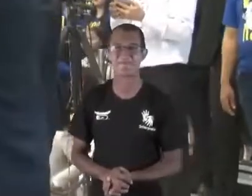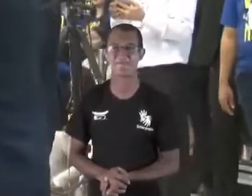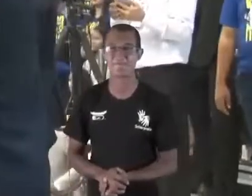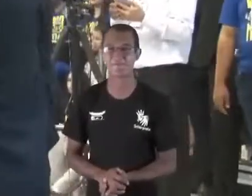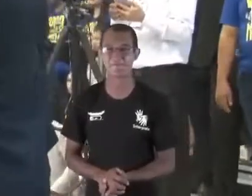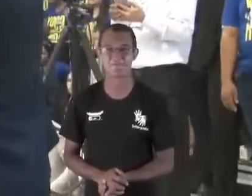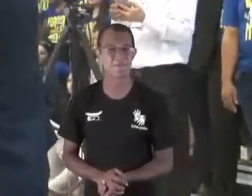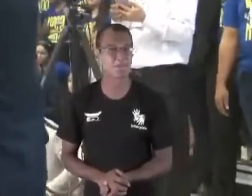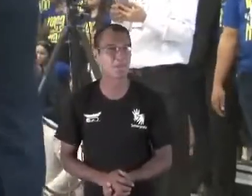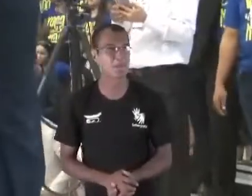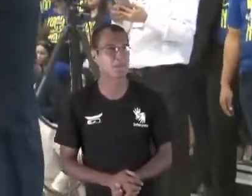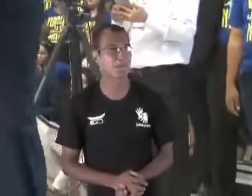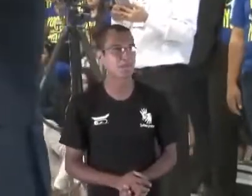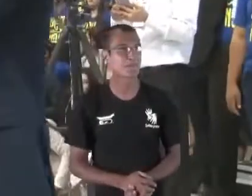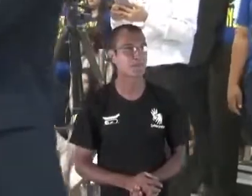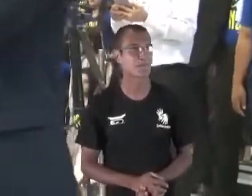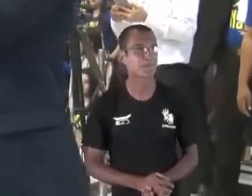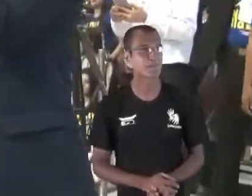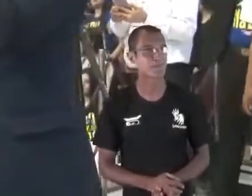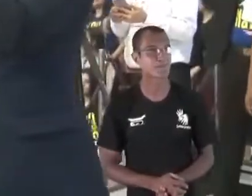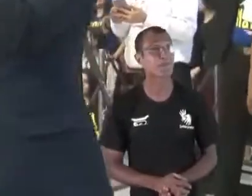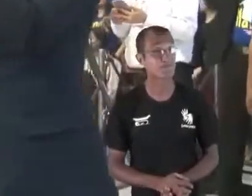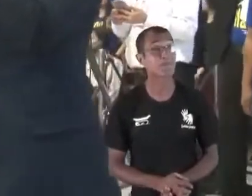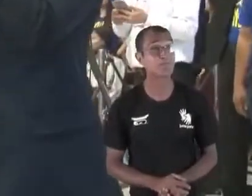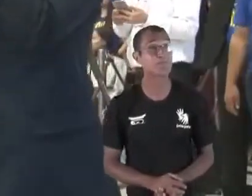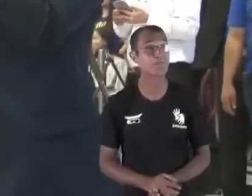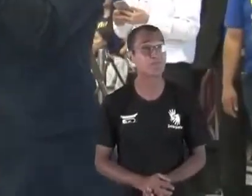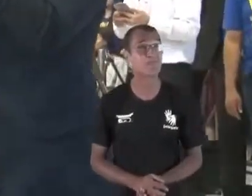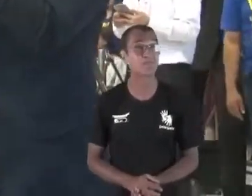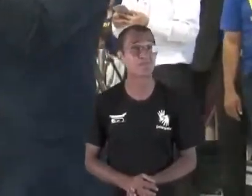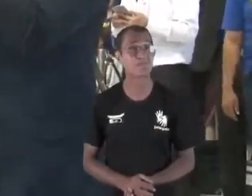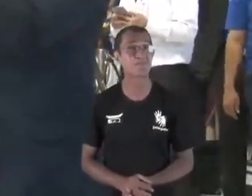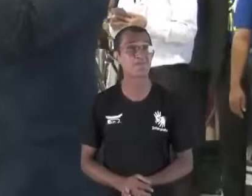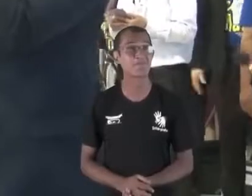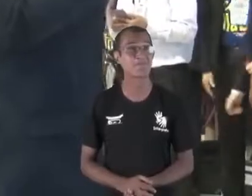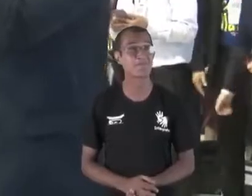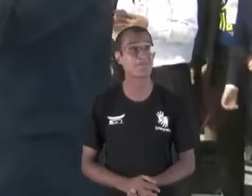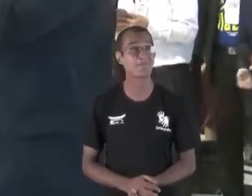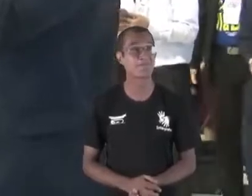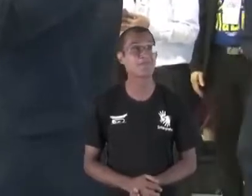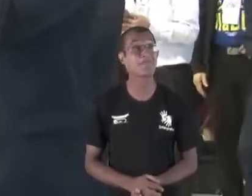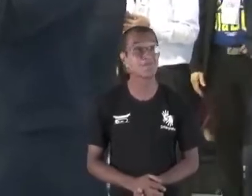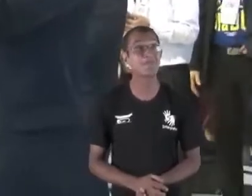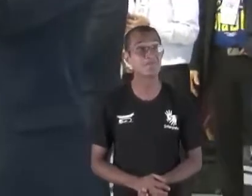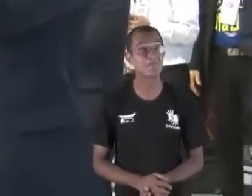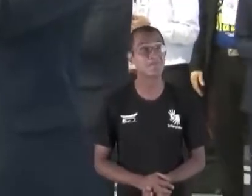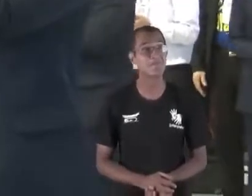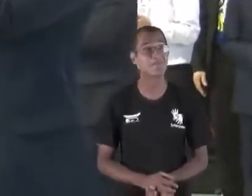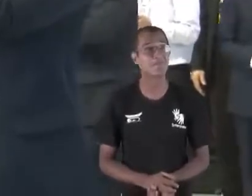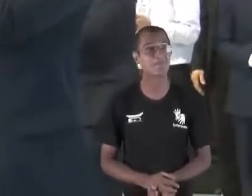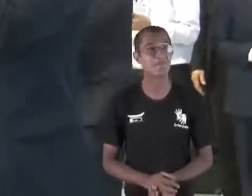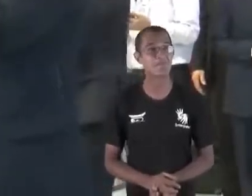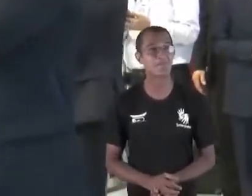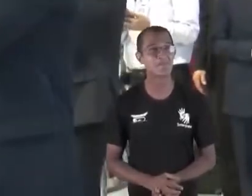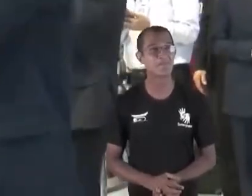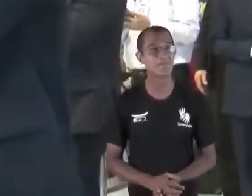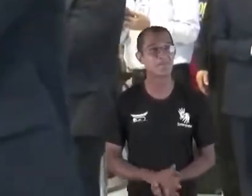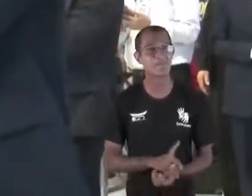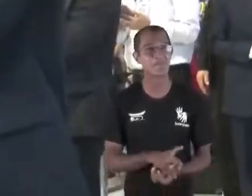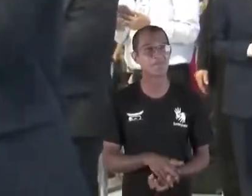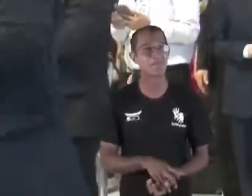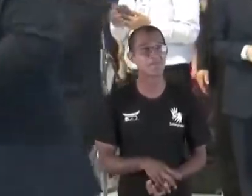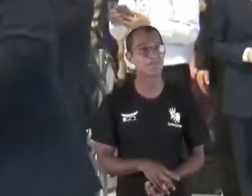a 36ª? Vem. Vem. Vem. Está vindo a